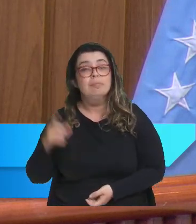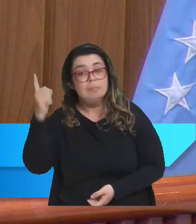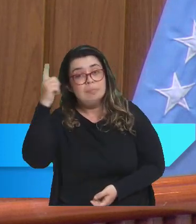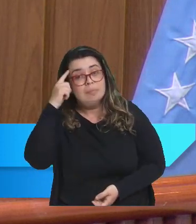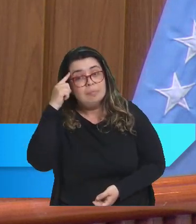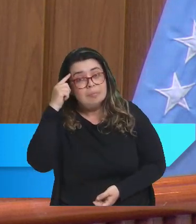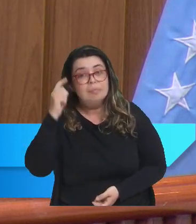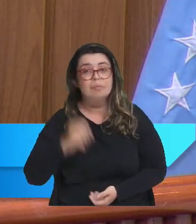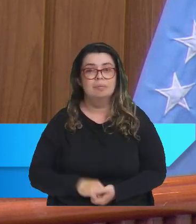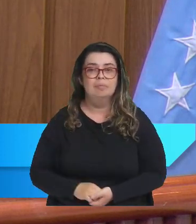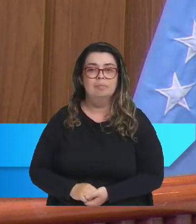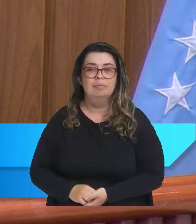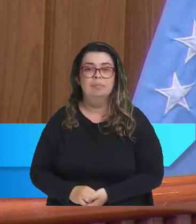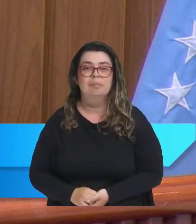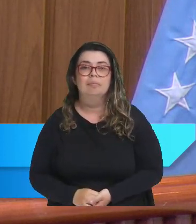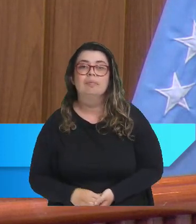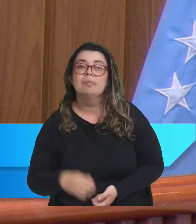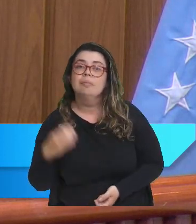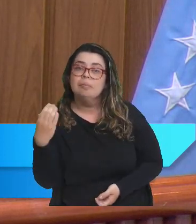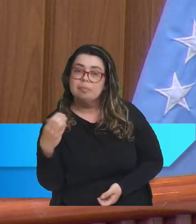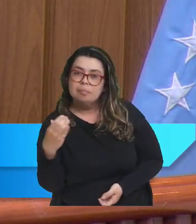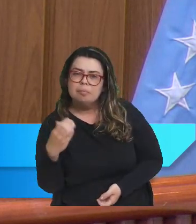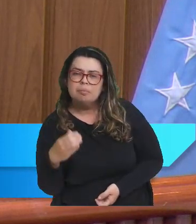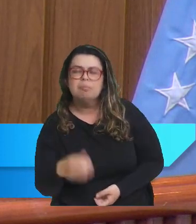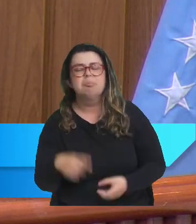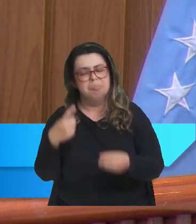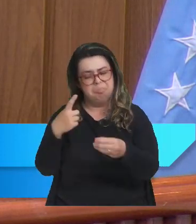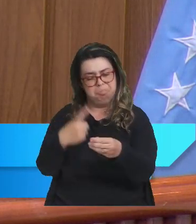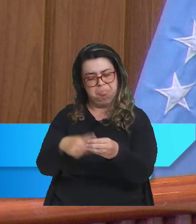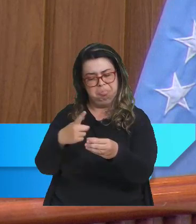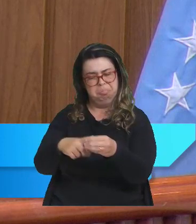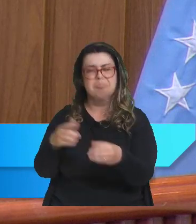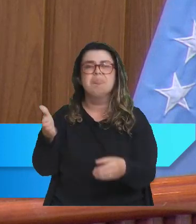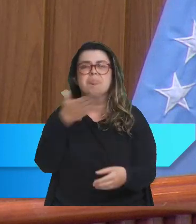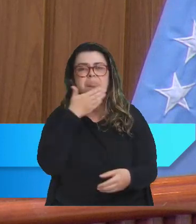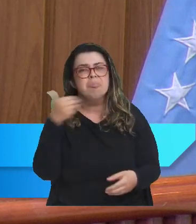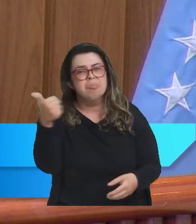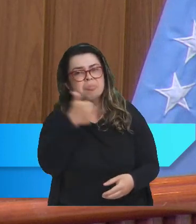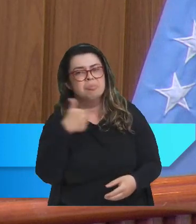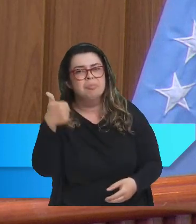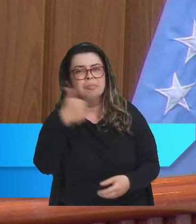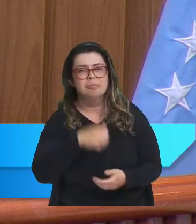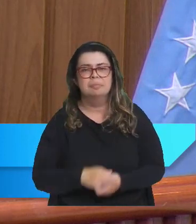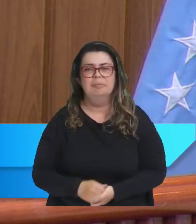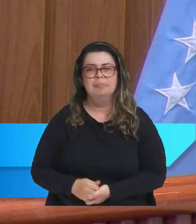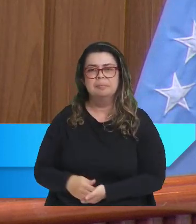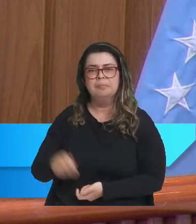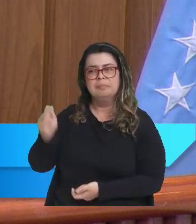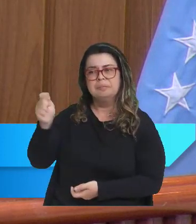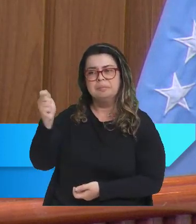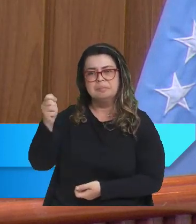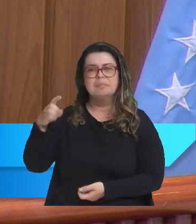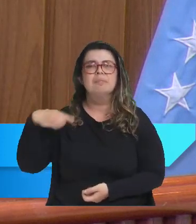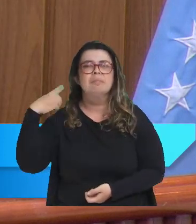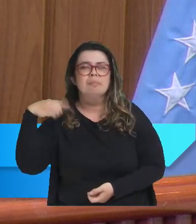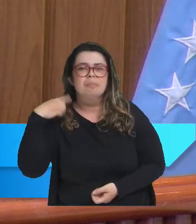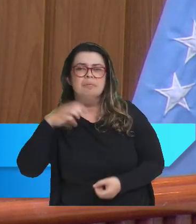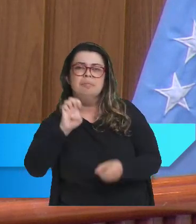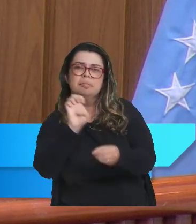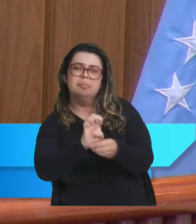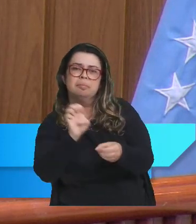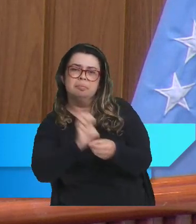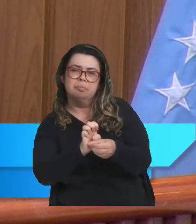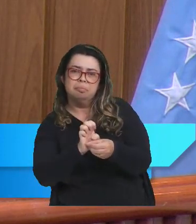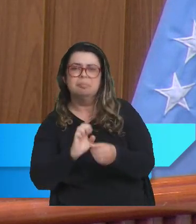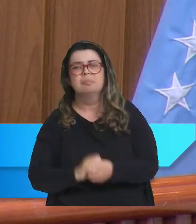esperança em ver a minha cidade melhor. Eu tenho esperança em ver Assis com o seu deputado estadual, já é tempo, com o seu deputado